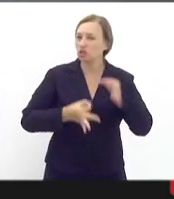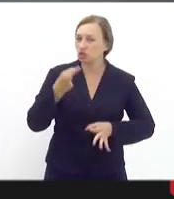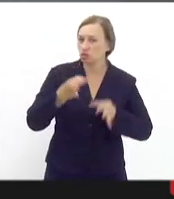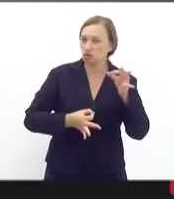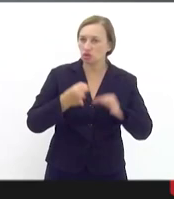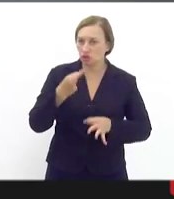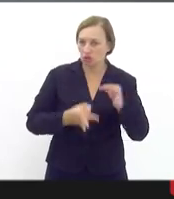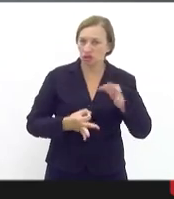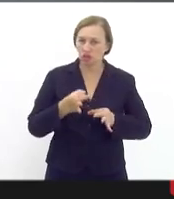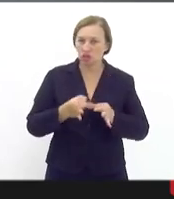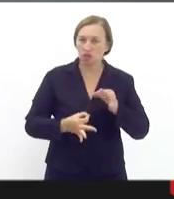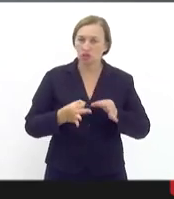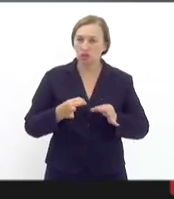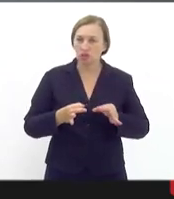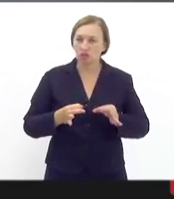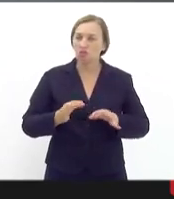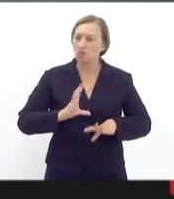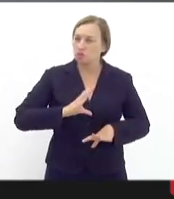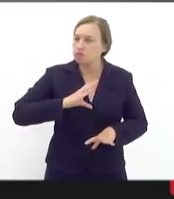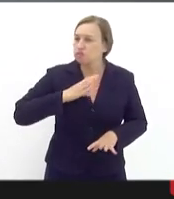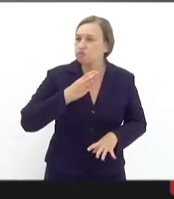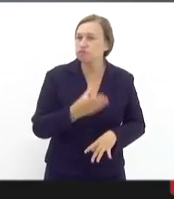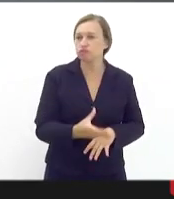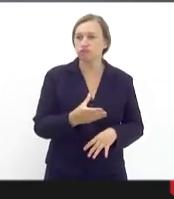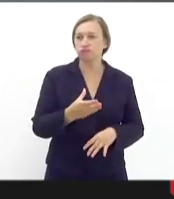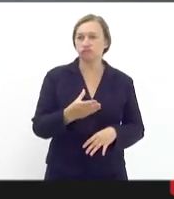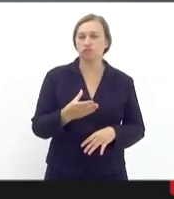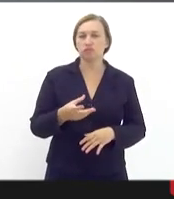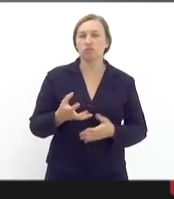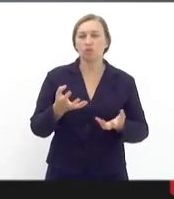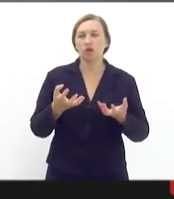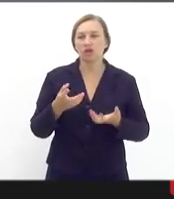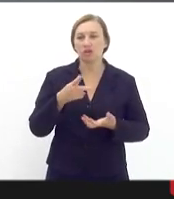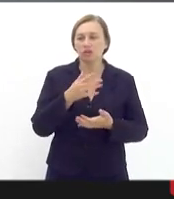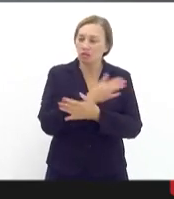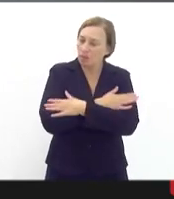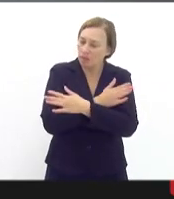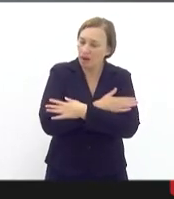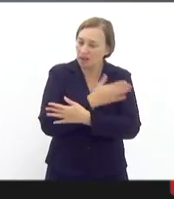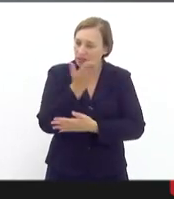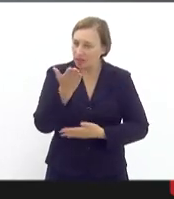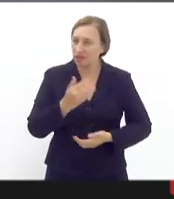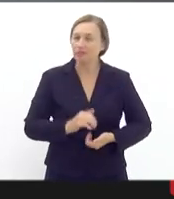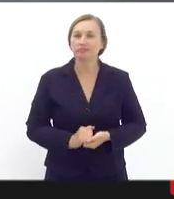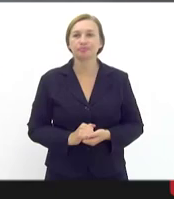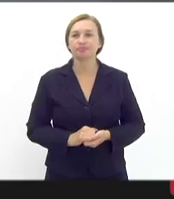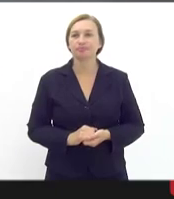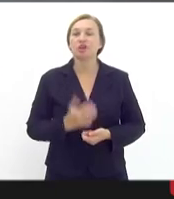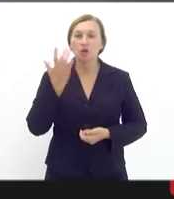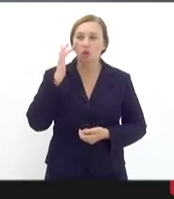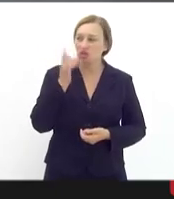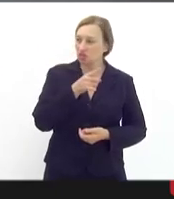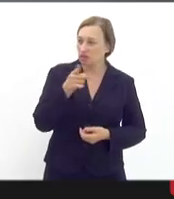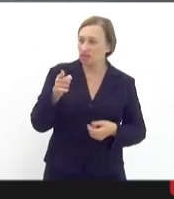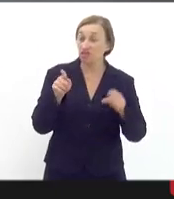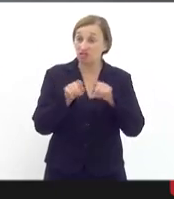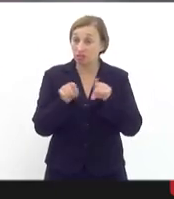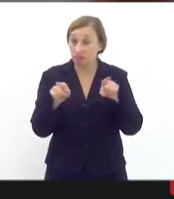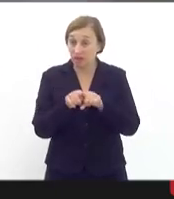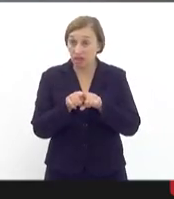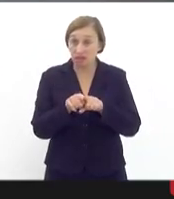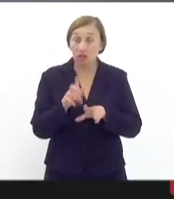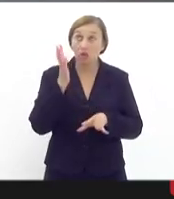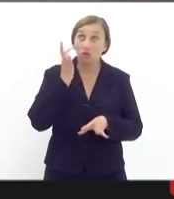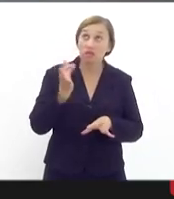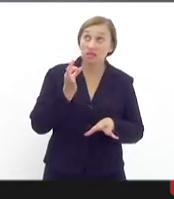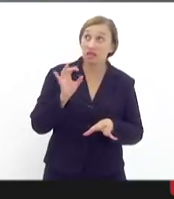com uma integridade, uma coragem, que eu quero aqui deixar um abraço para ele. Mas eu acho que vocês também, não sei